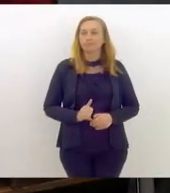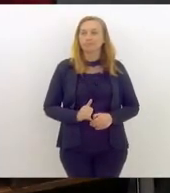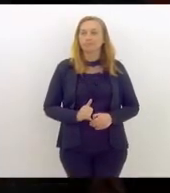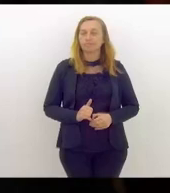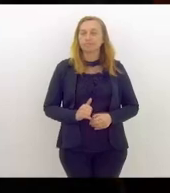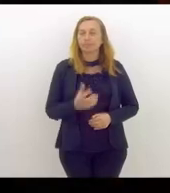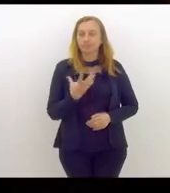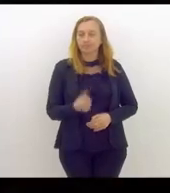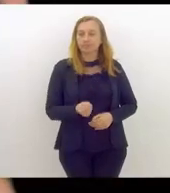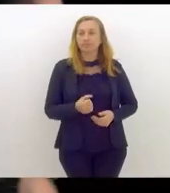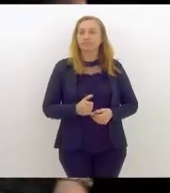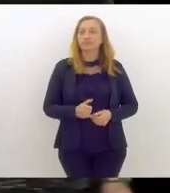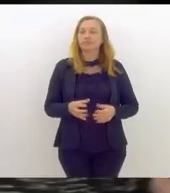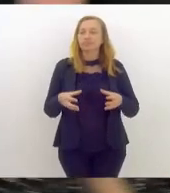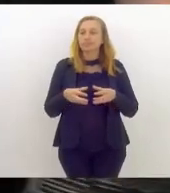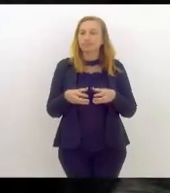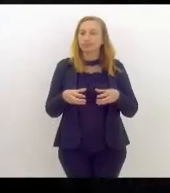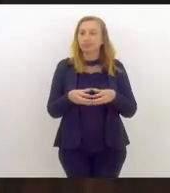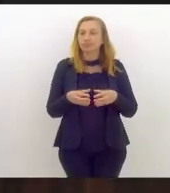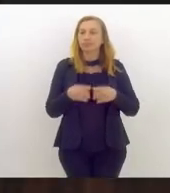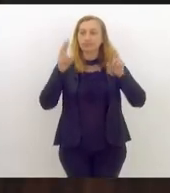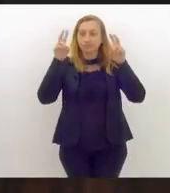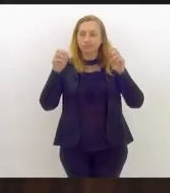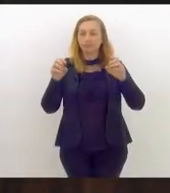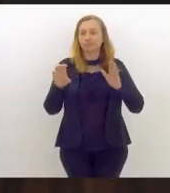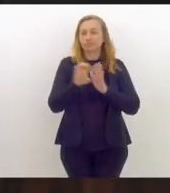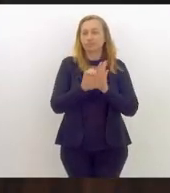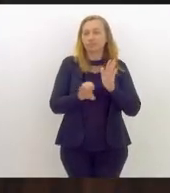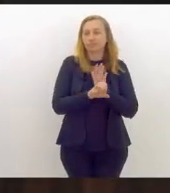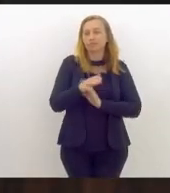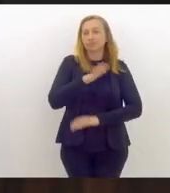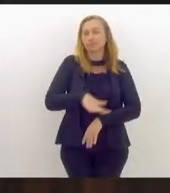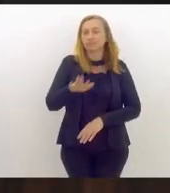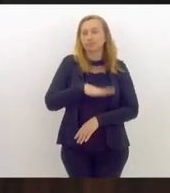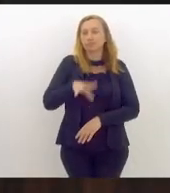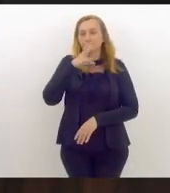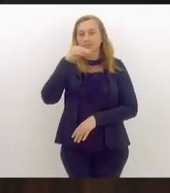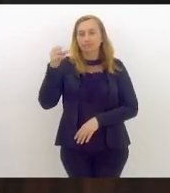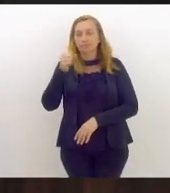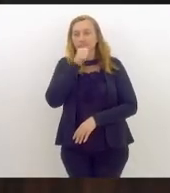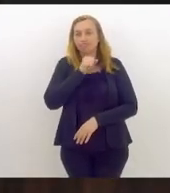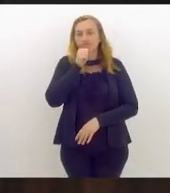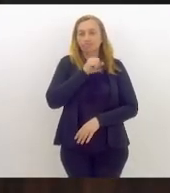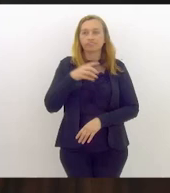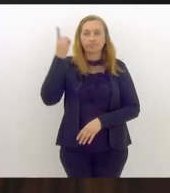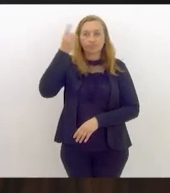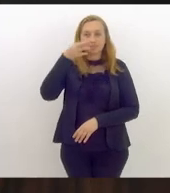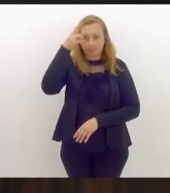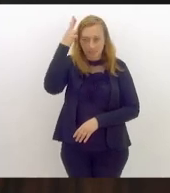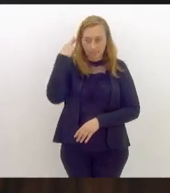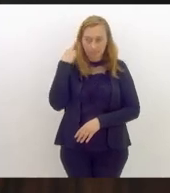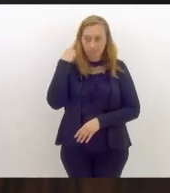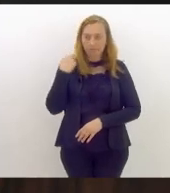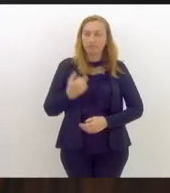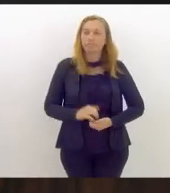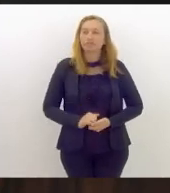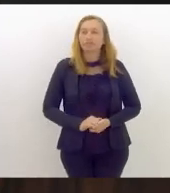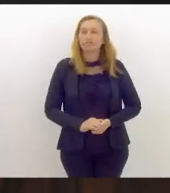Parecer favorável. Pela Comissão da Assunto da Criança e do Idoso, deputada Rosane Félix.